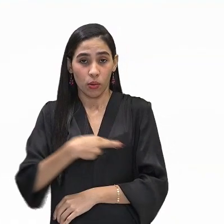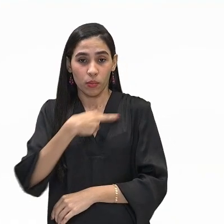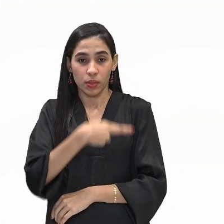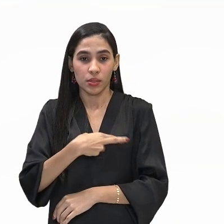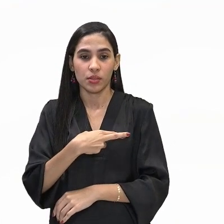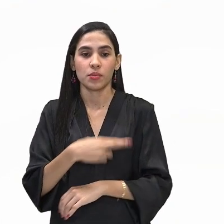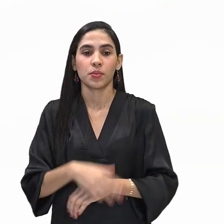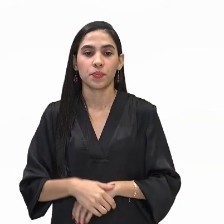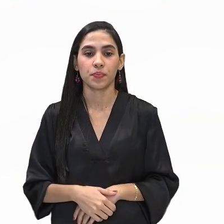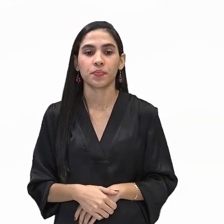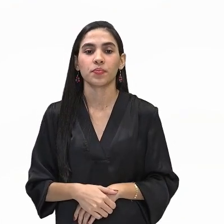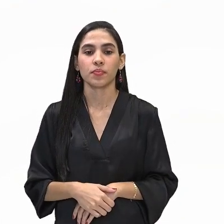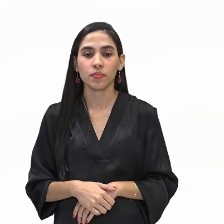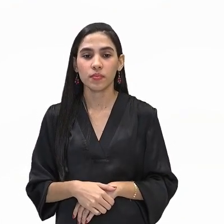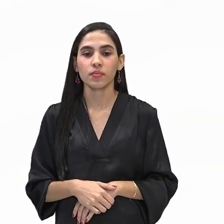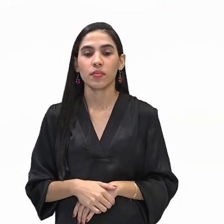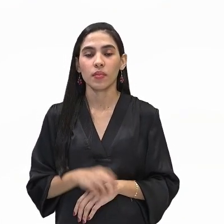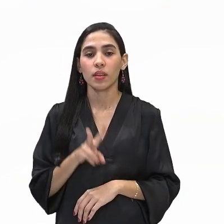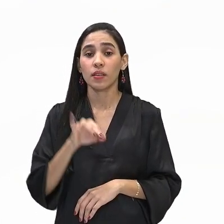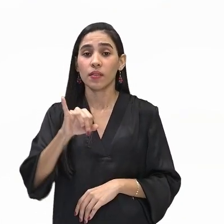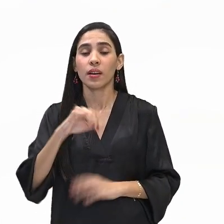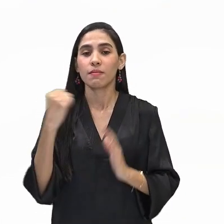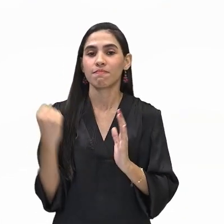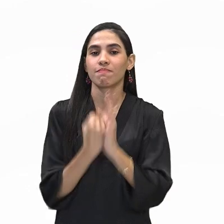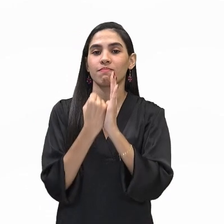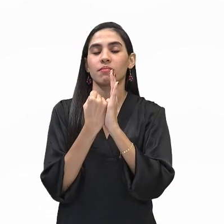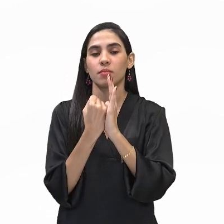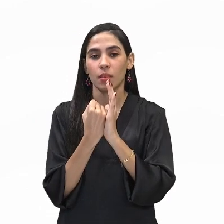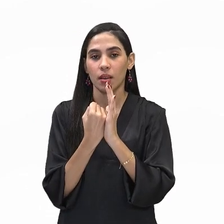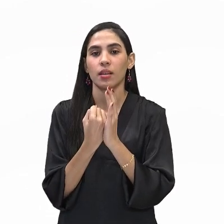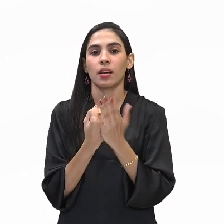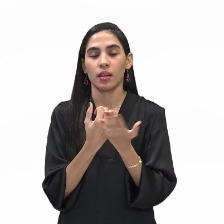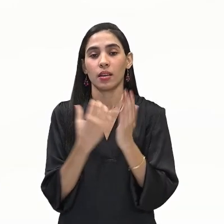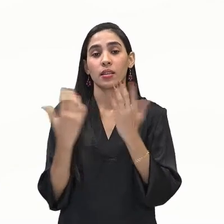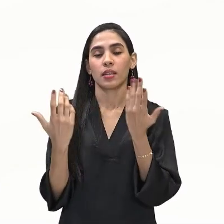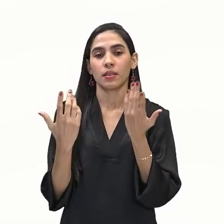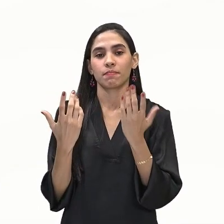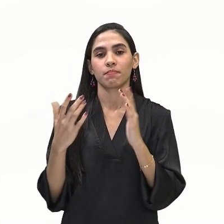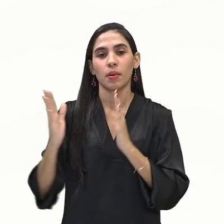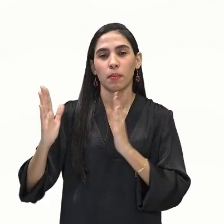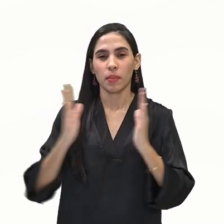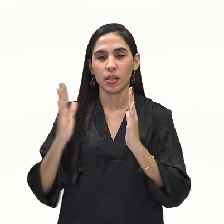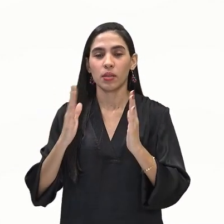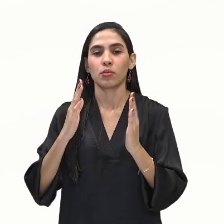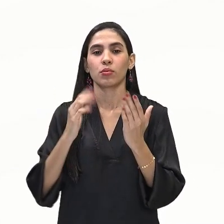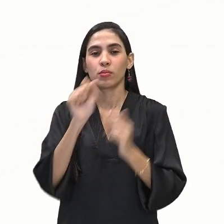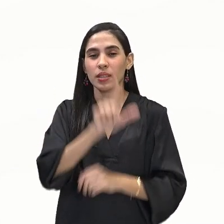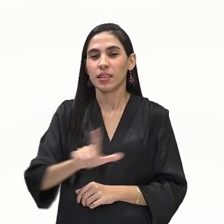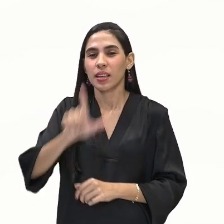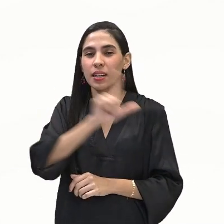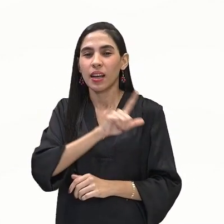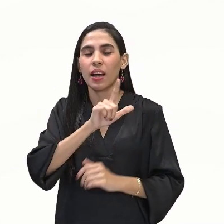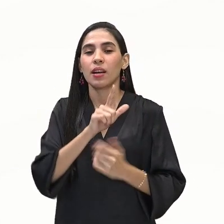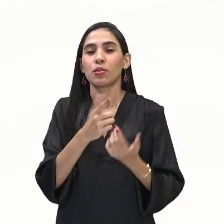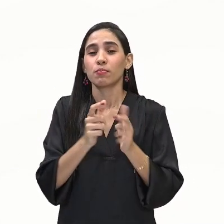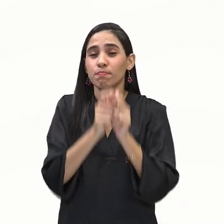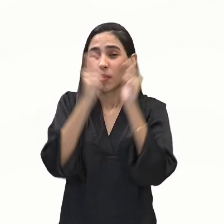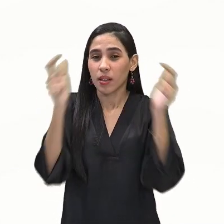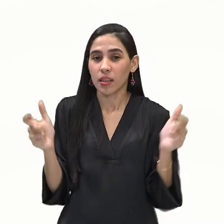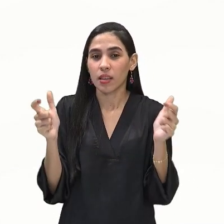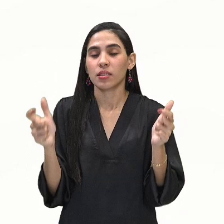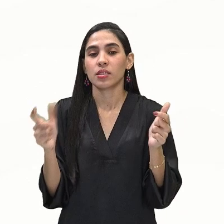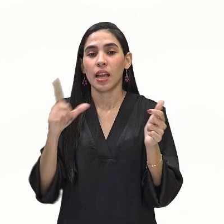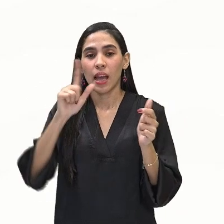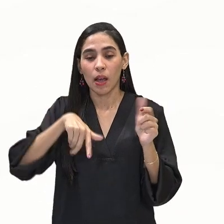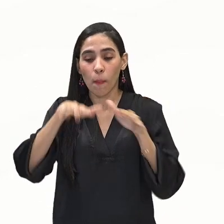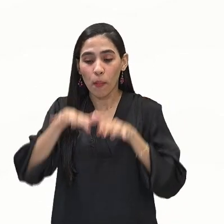Aquelas características que vão marcar esse estilo literário muito amplo, Que é todo um movimento